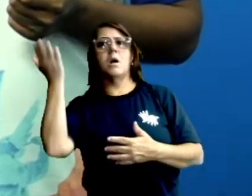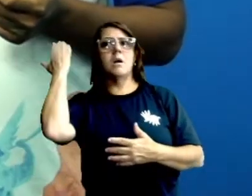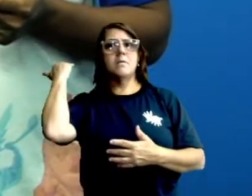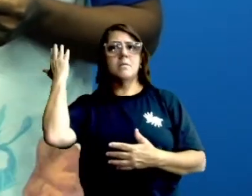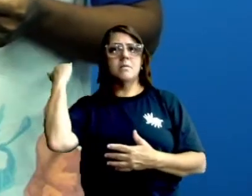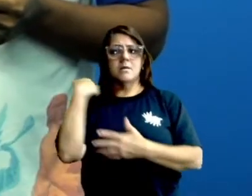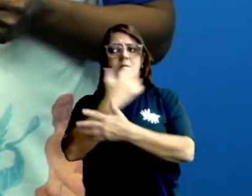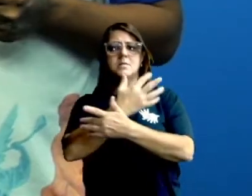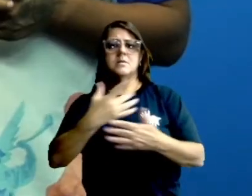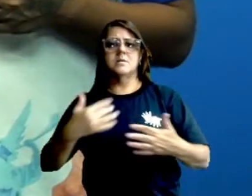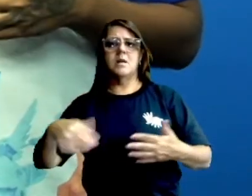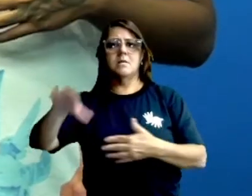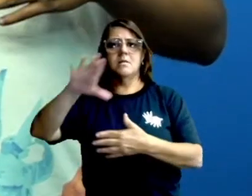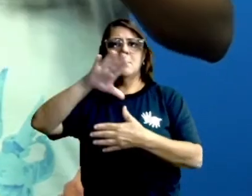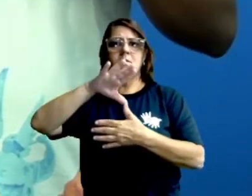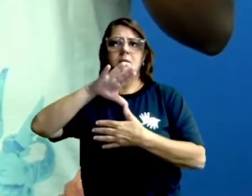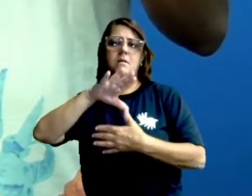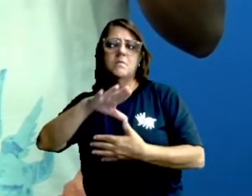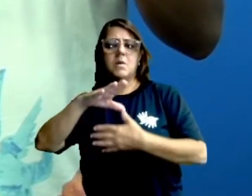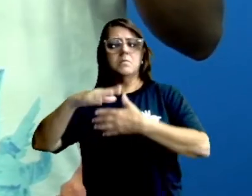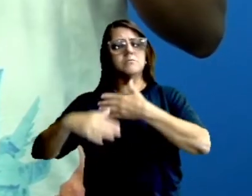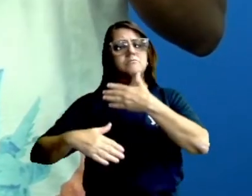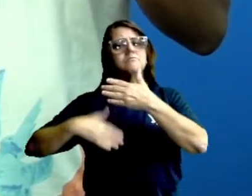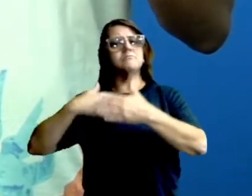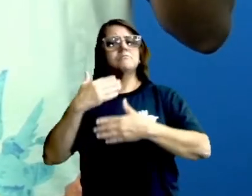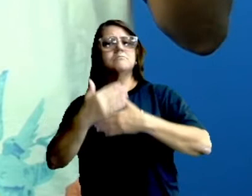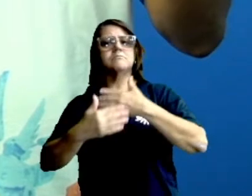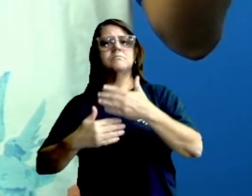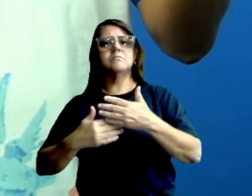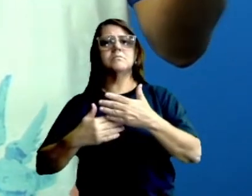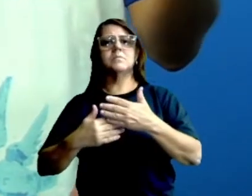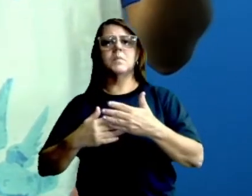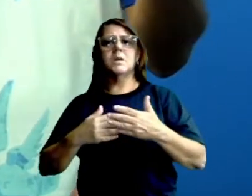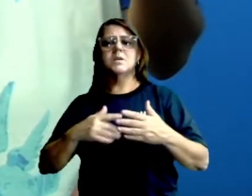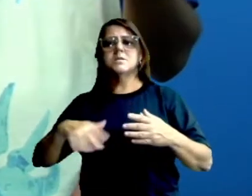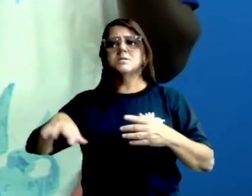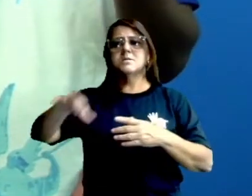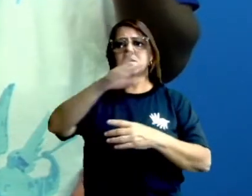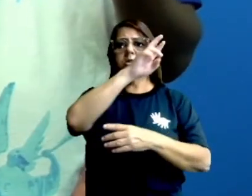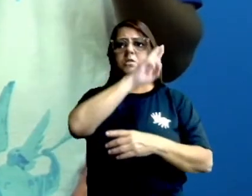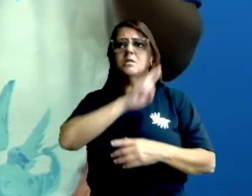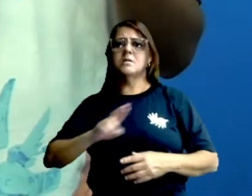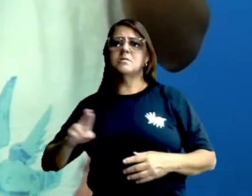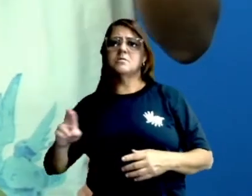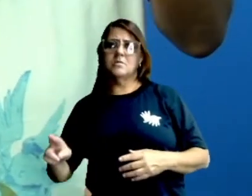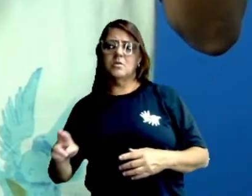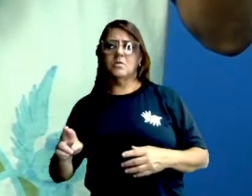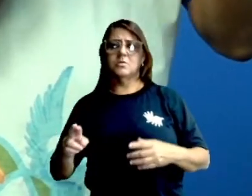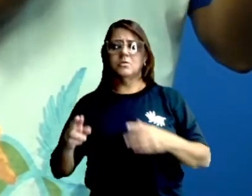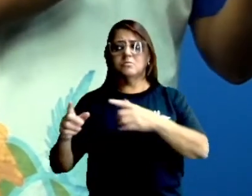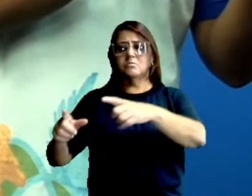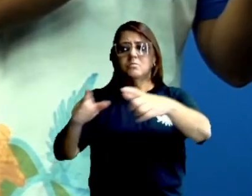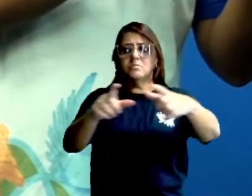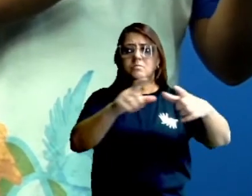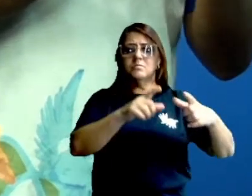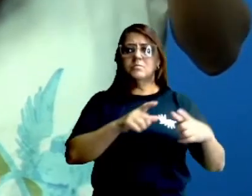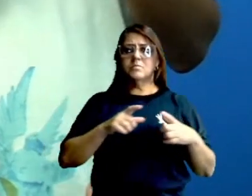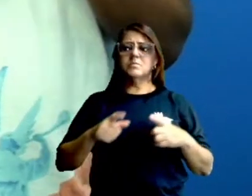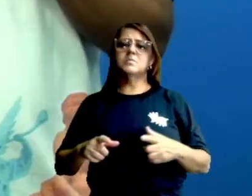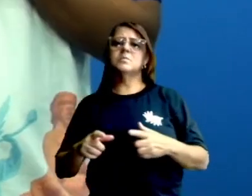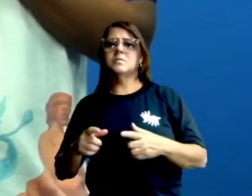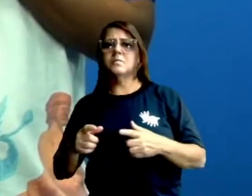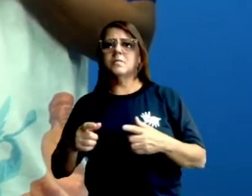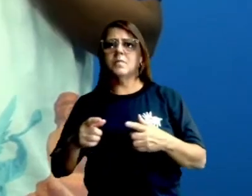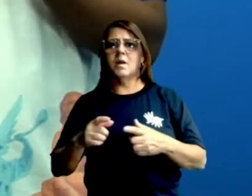antigas cidades da América, elas foram se desenvolvendo em torno de centros religiosos, né, nas regiões da Andina e